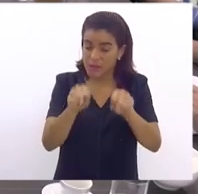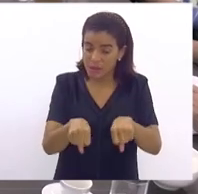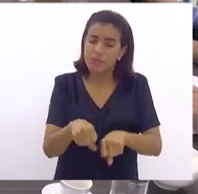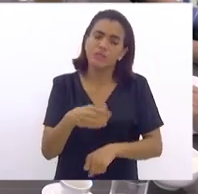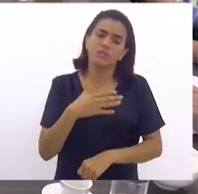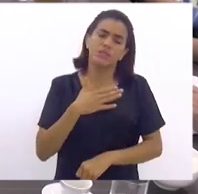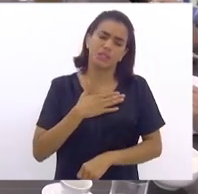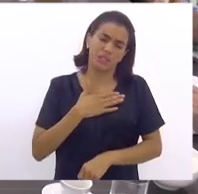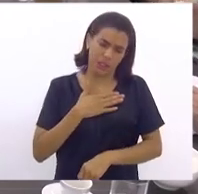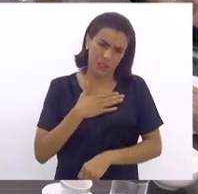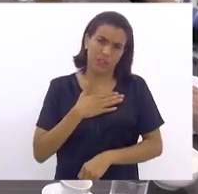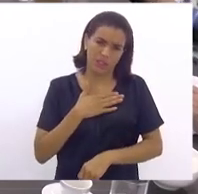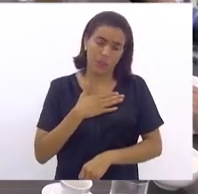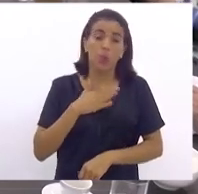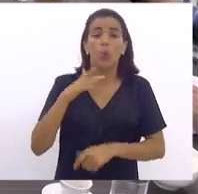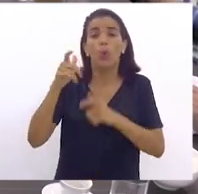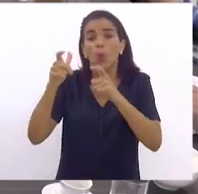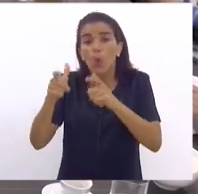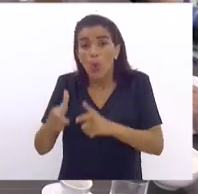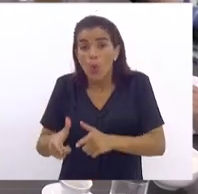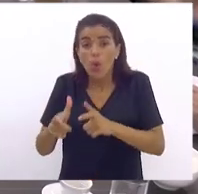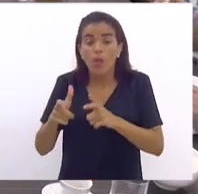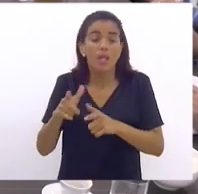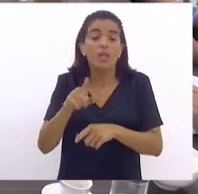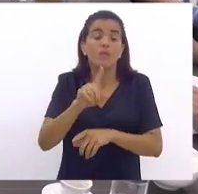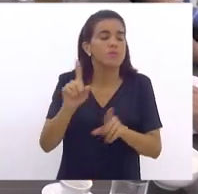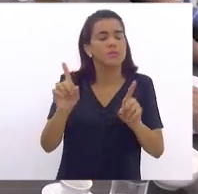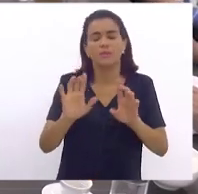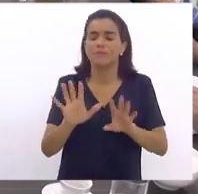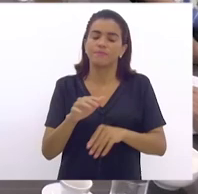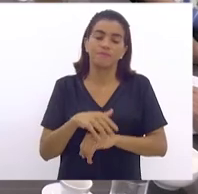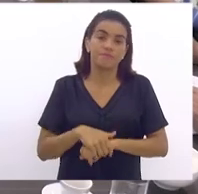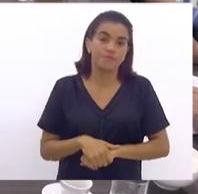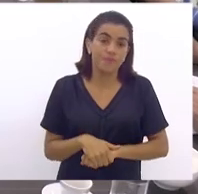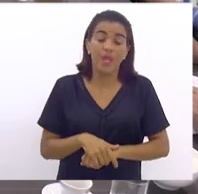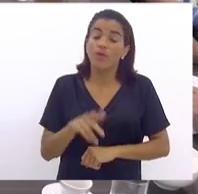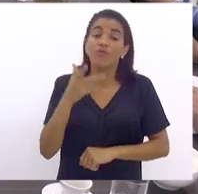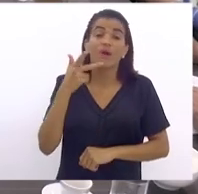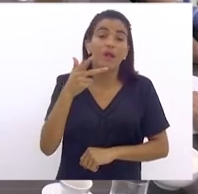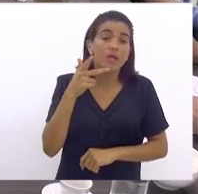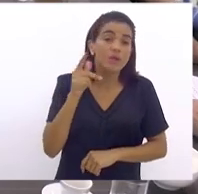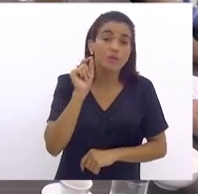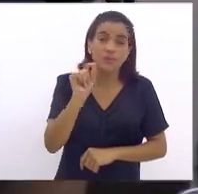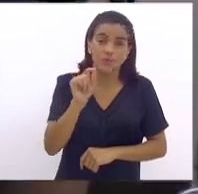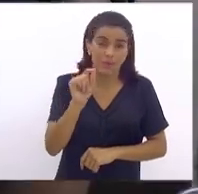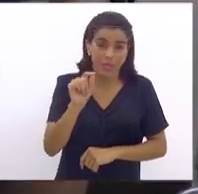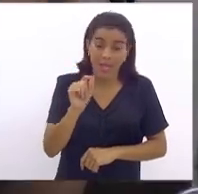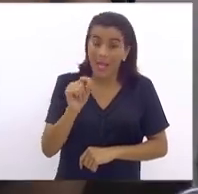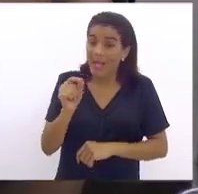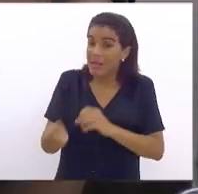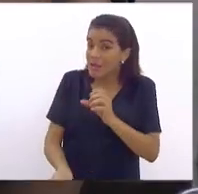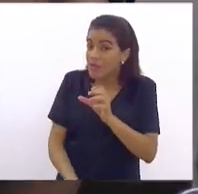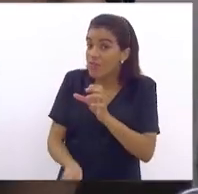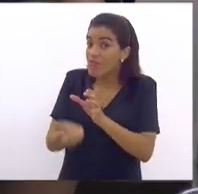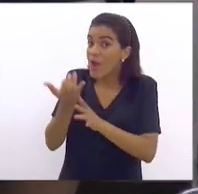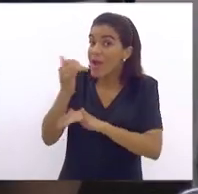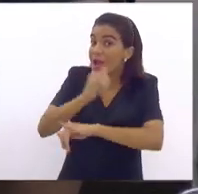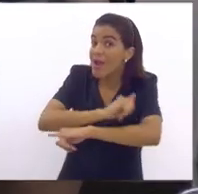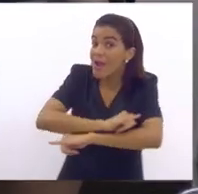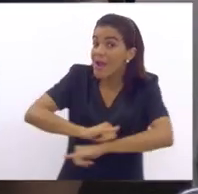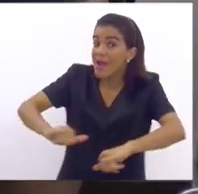espaço um ambiente para receber, depois ele não vai criar, enviar para o... O que eu estou querendo dizer é o seguinte, ele não vai criar a